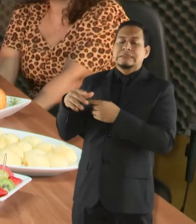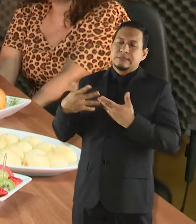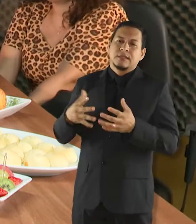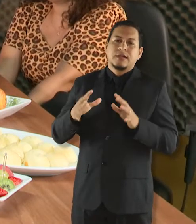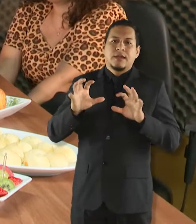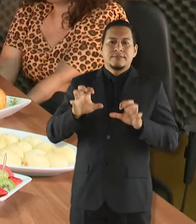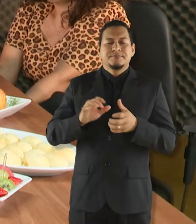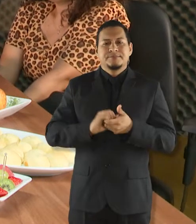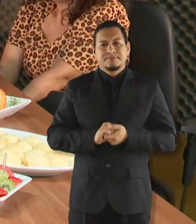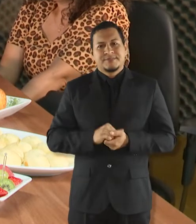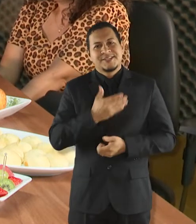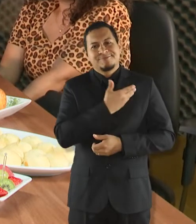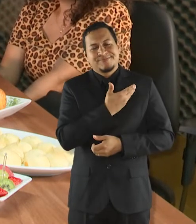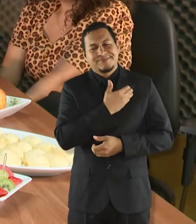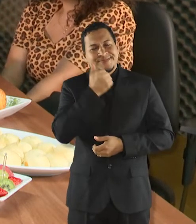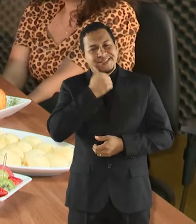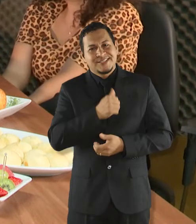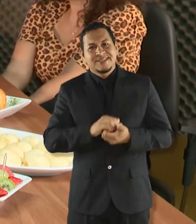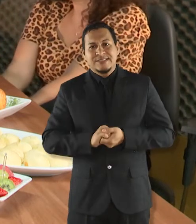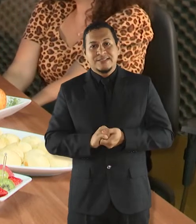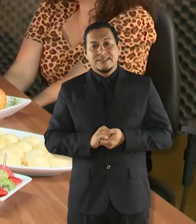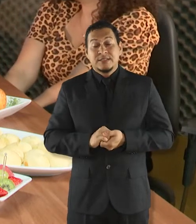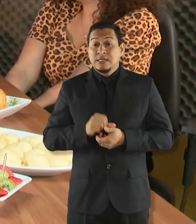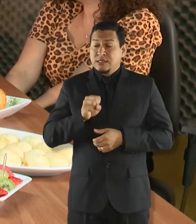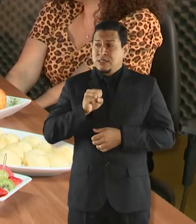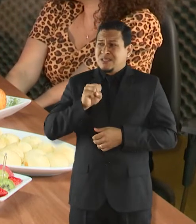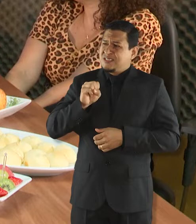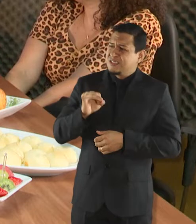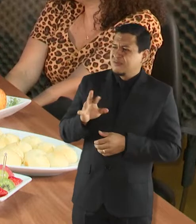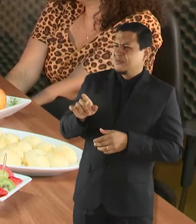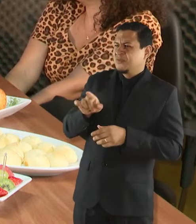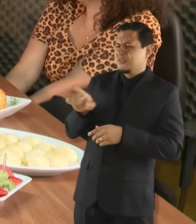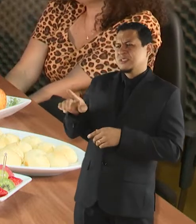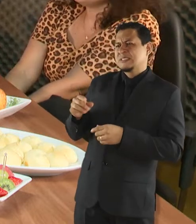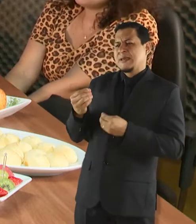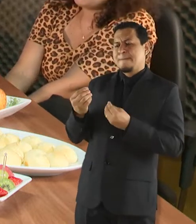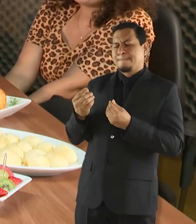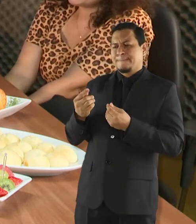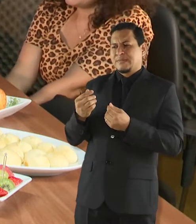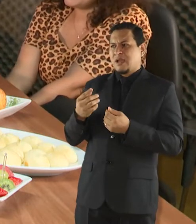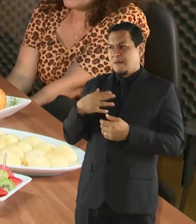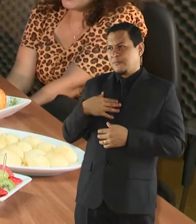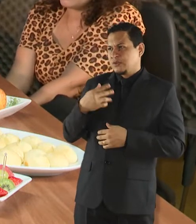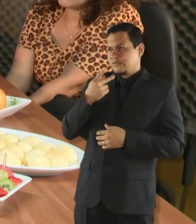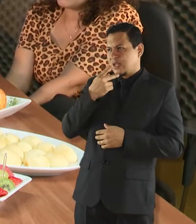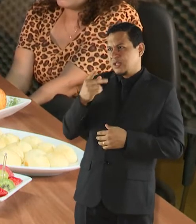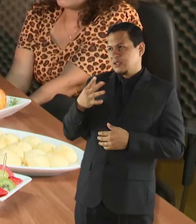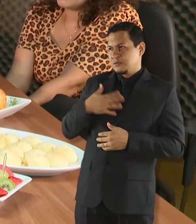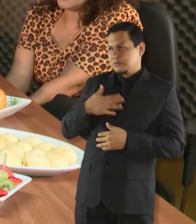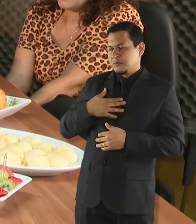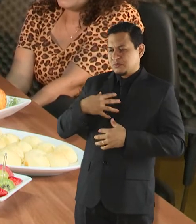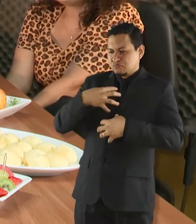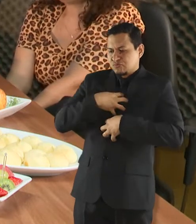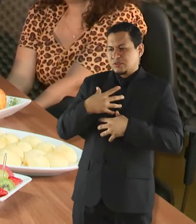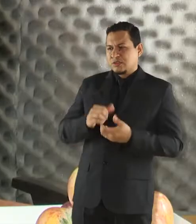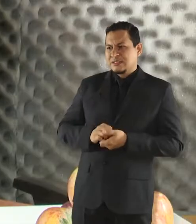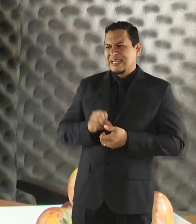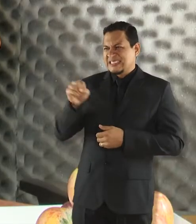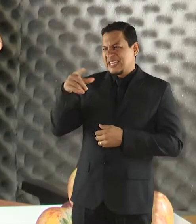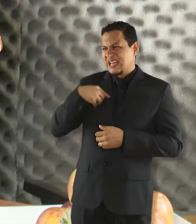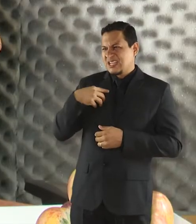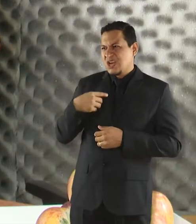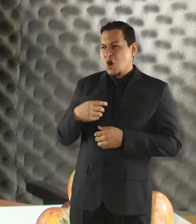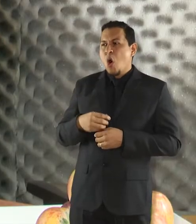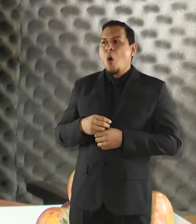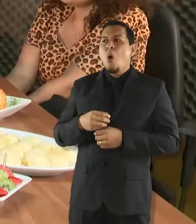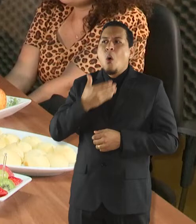É isso mesmo, minha amiga. E assim, se você, por exemplo, no caso, aquele homem que eu digo, posso falar na minha linguagem? Pode. Tá. E aquele homem